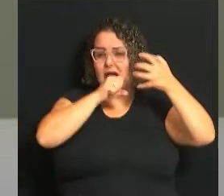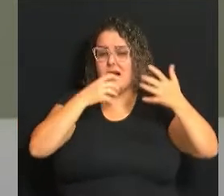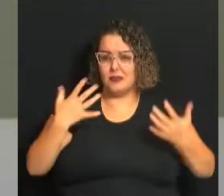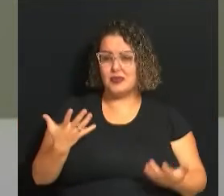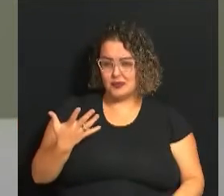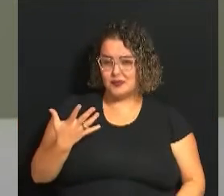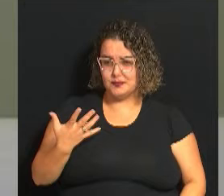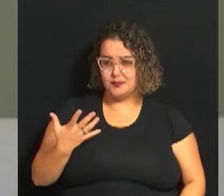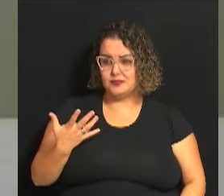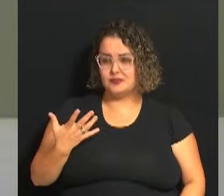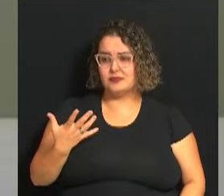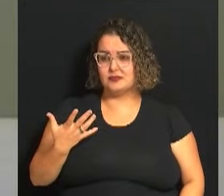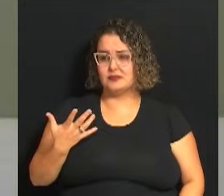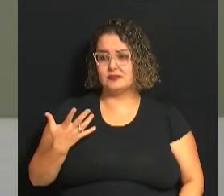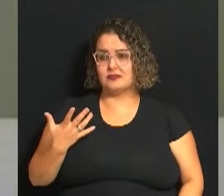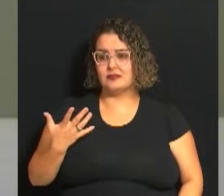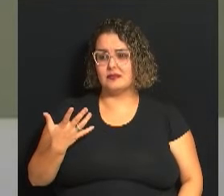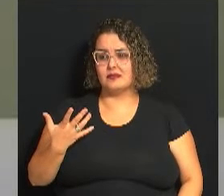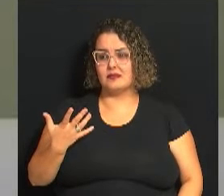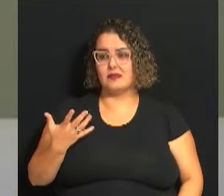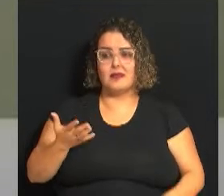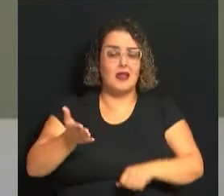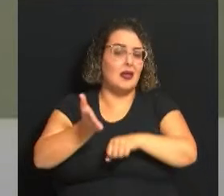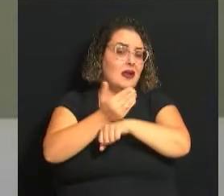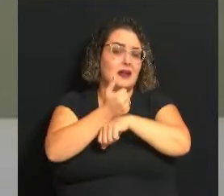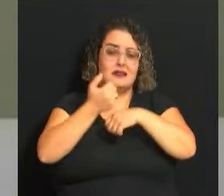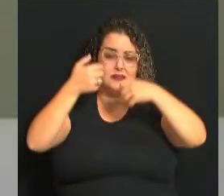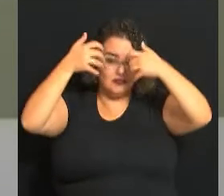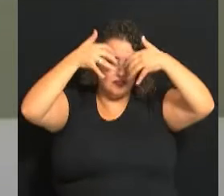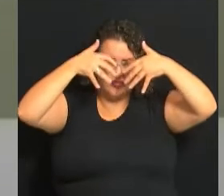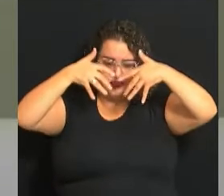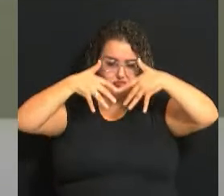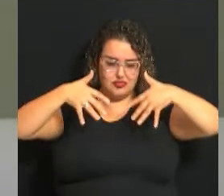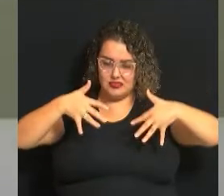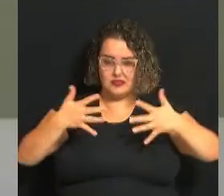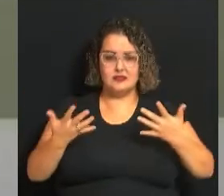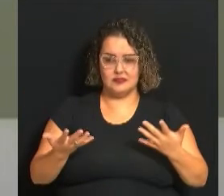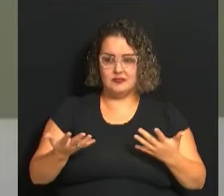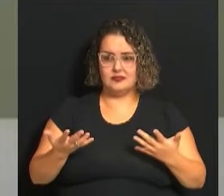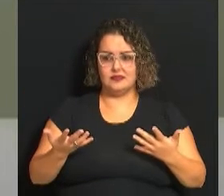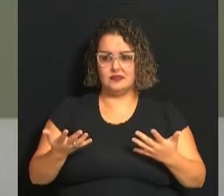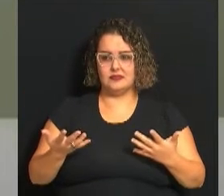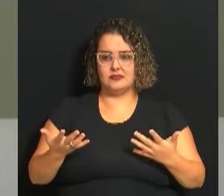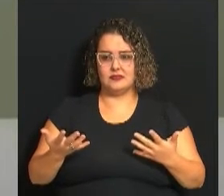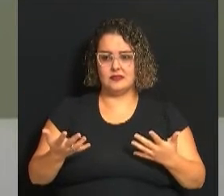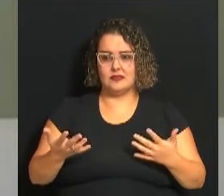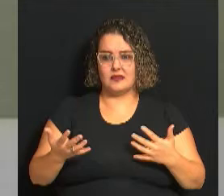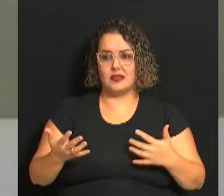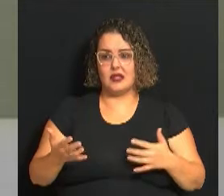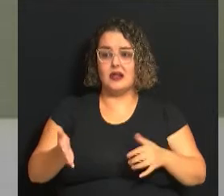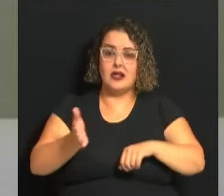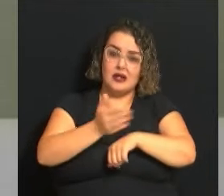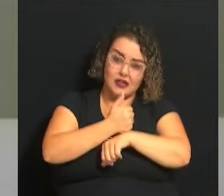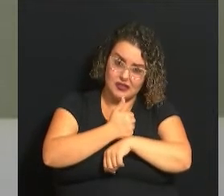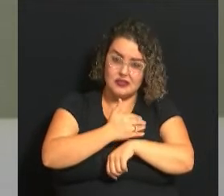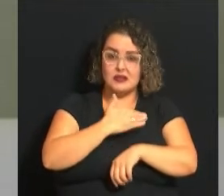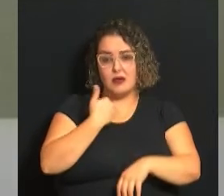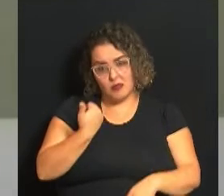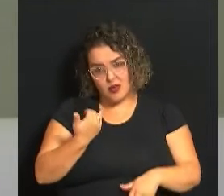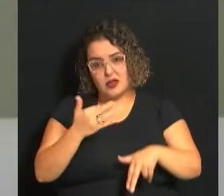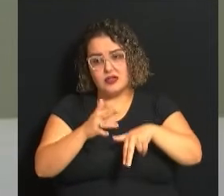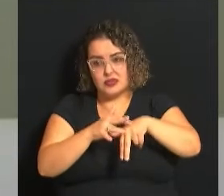intracerebral do que antes de dar metástase à distância, ele leva à morte do paciente. Mas existem,